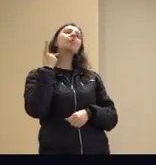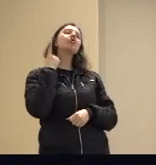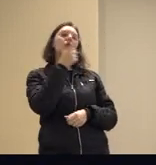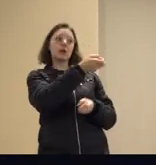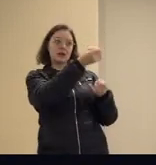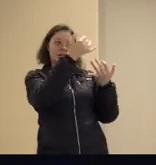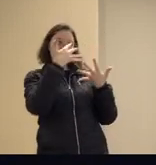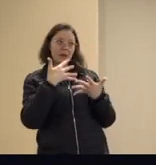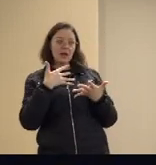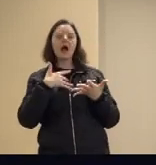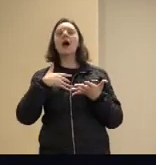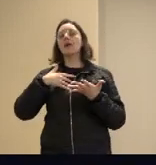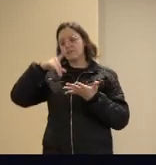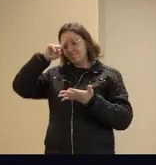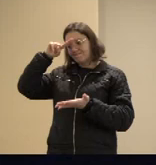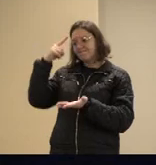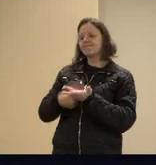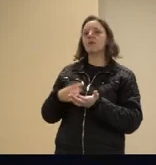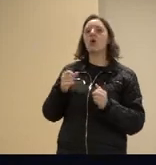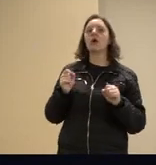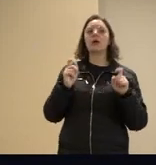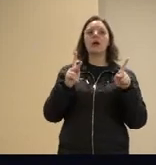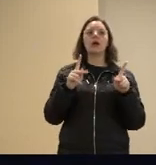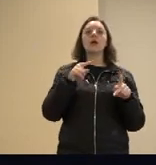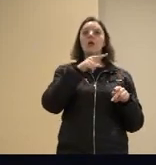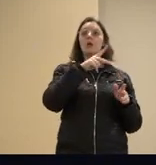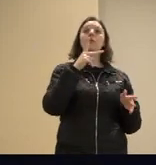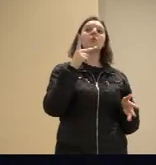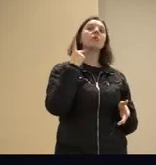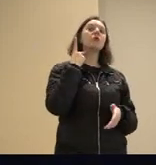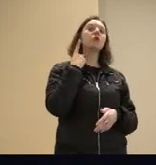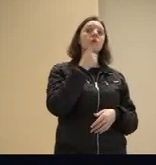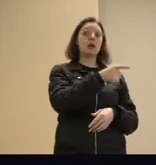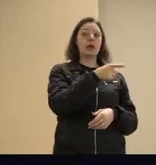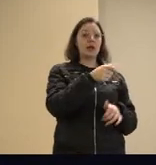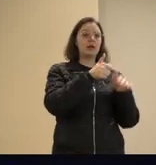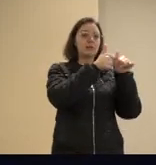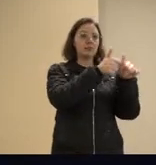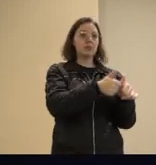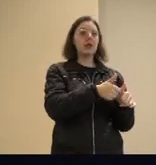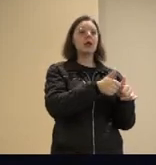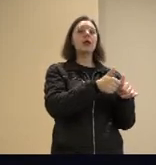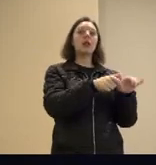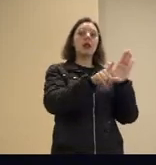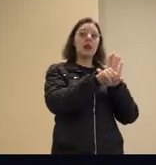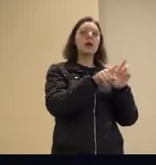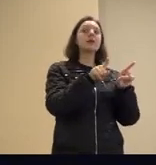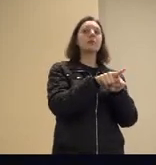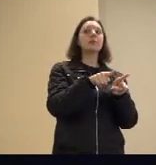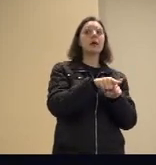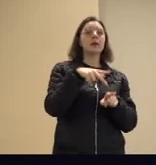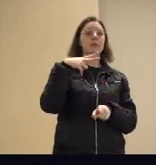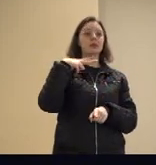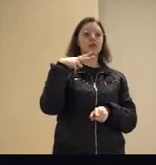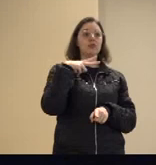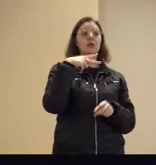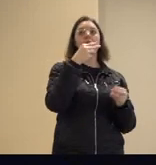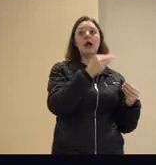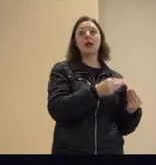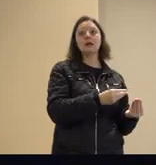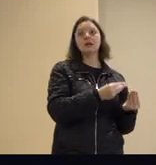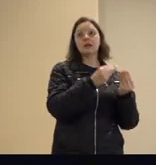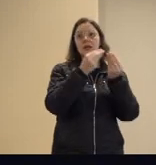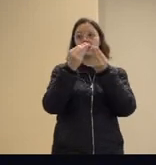ter o compromisso, não apenas legal, mas também pessoal, pessoalizado de entregar para aquela criança que